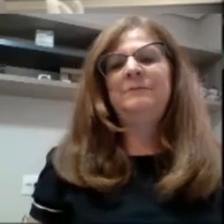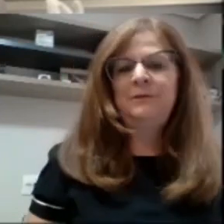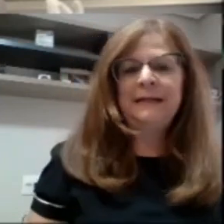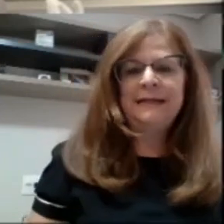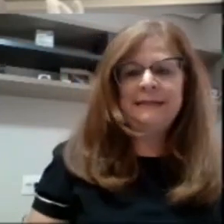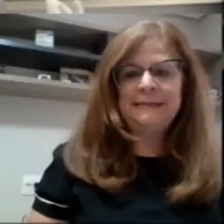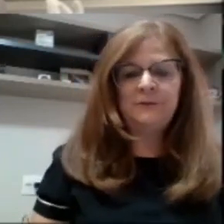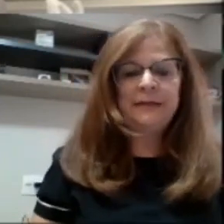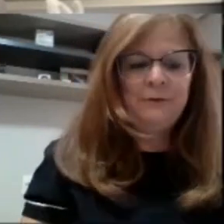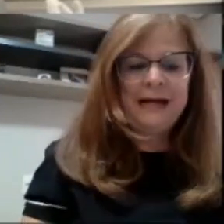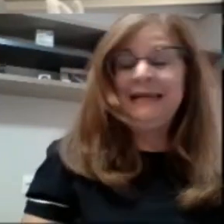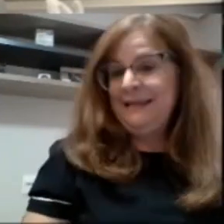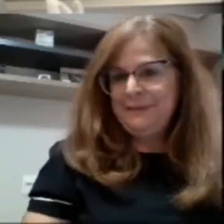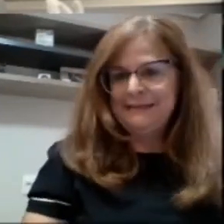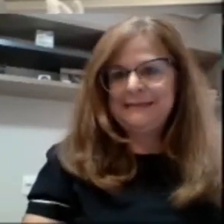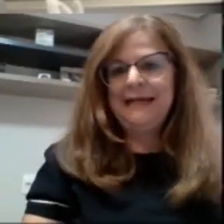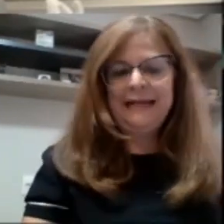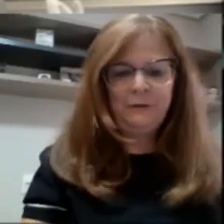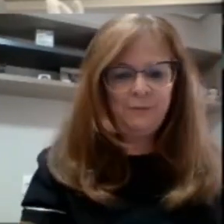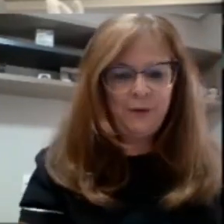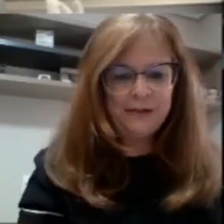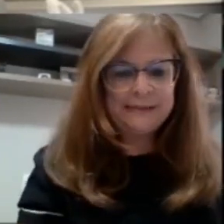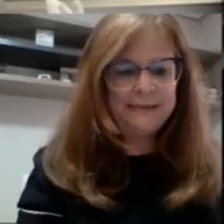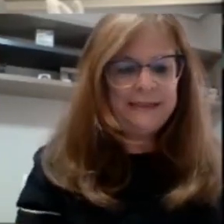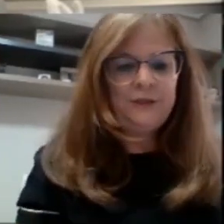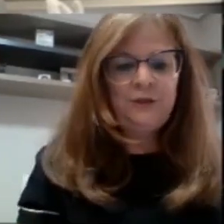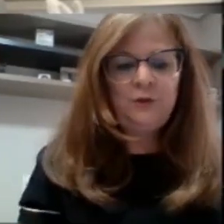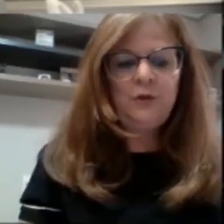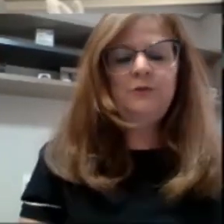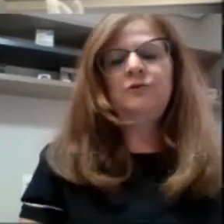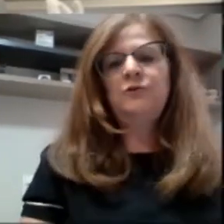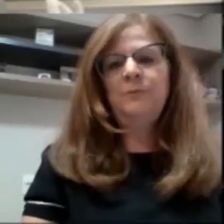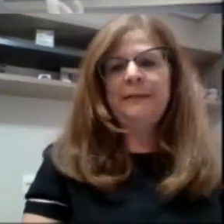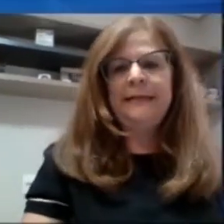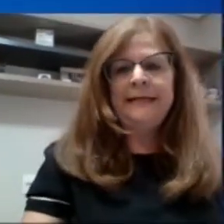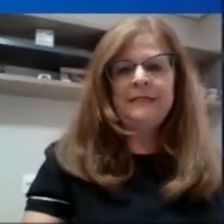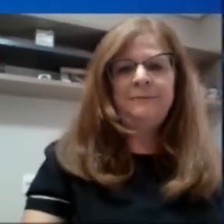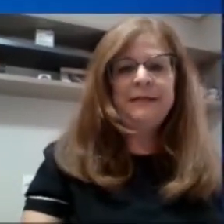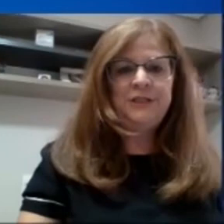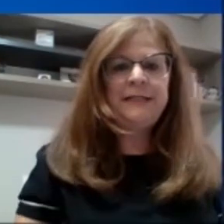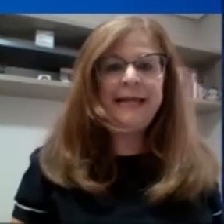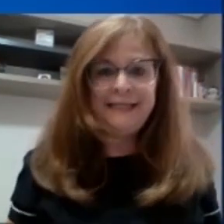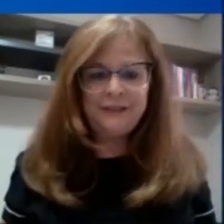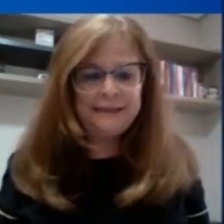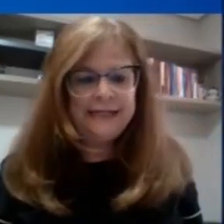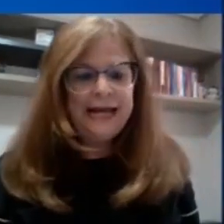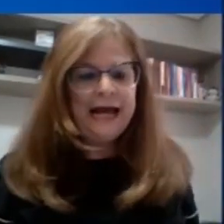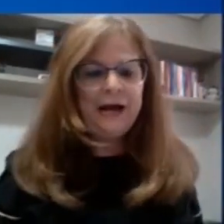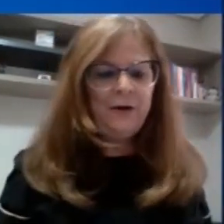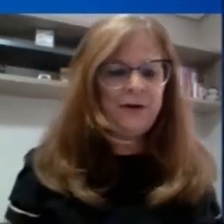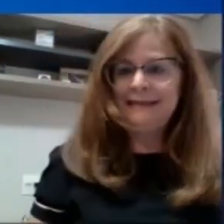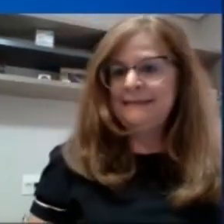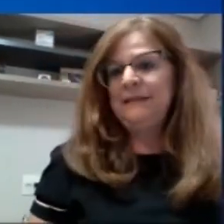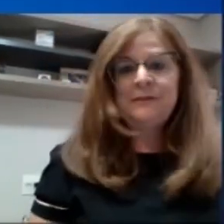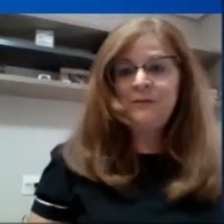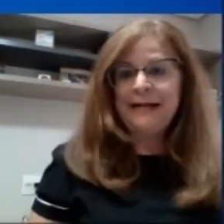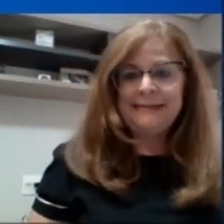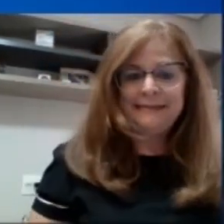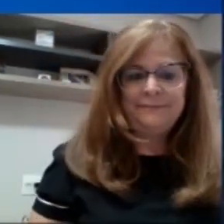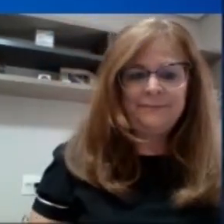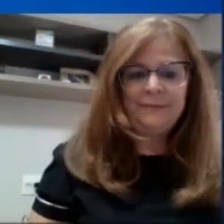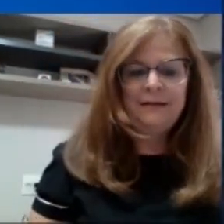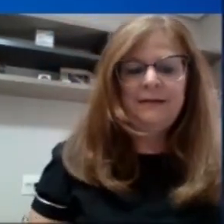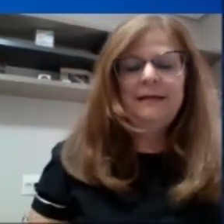Fica muito bacana esses corais. A Libras, ela é composta de todos os componentes pertinentes às línguas